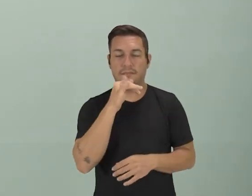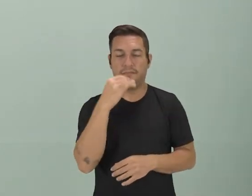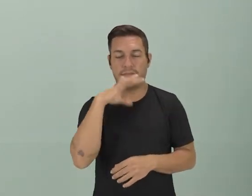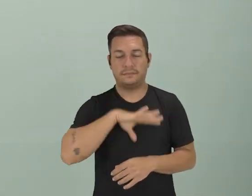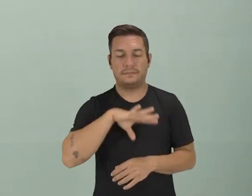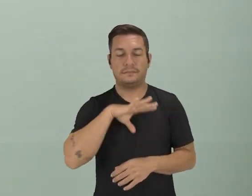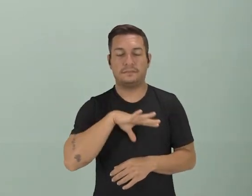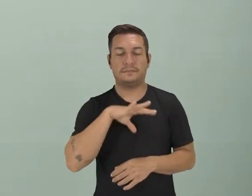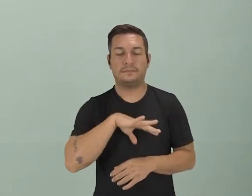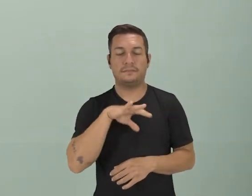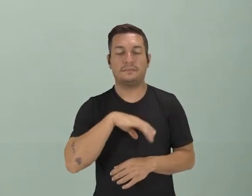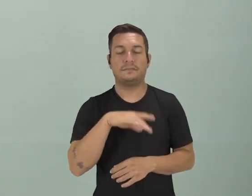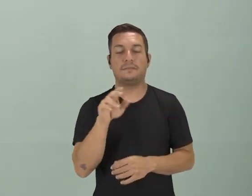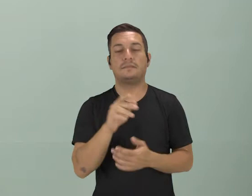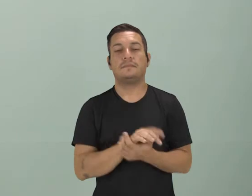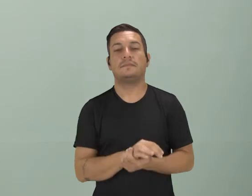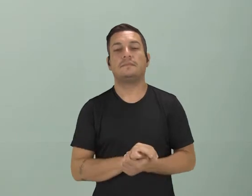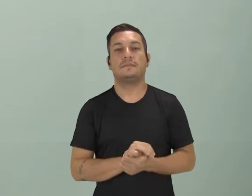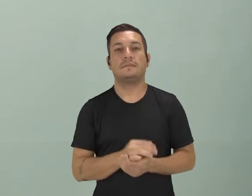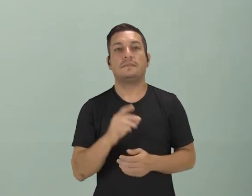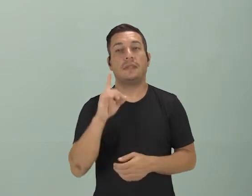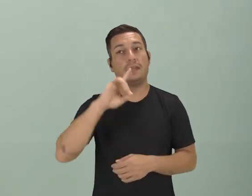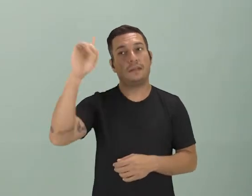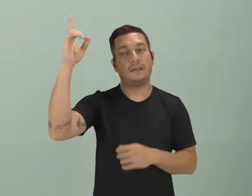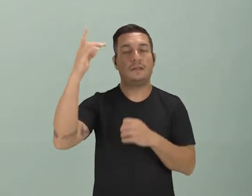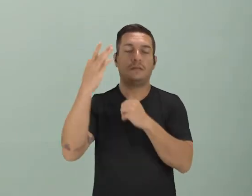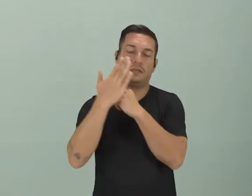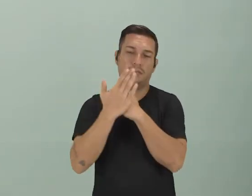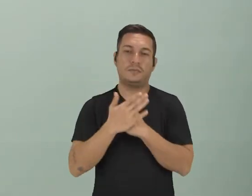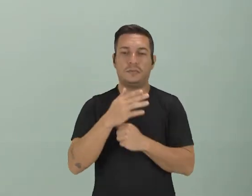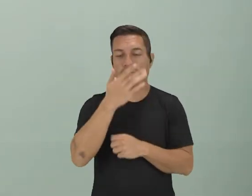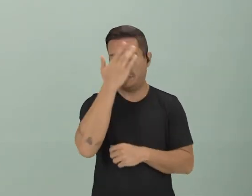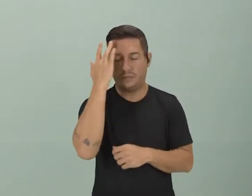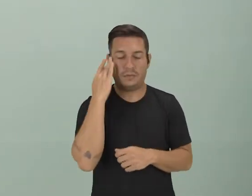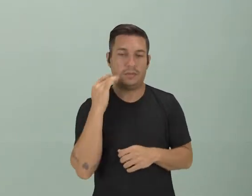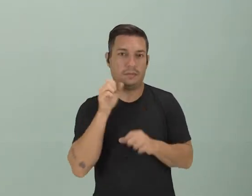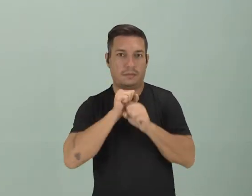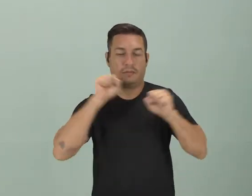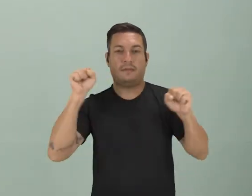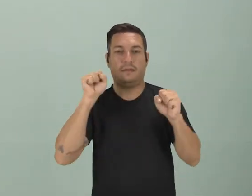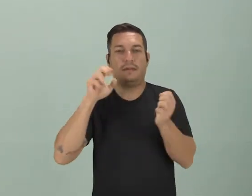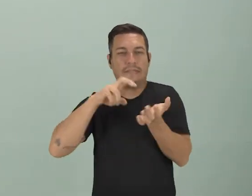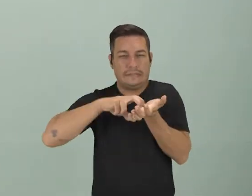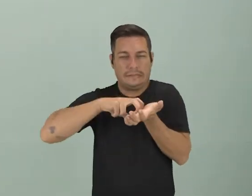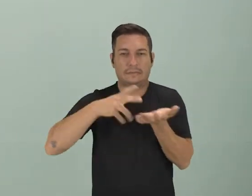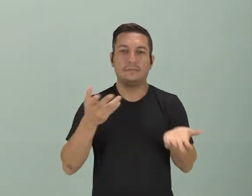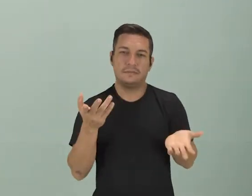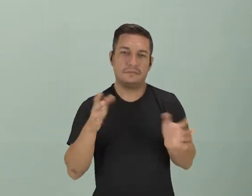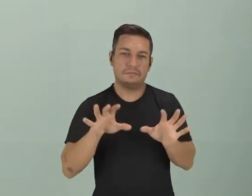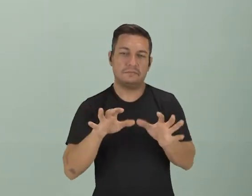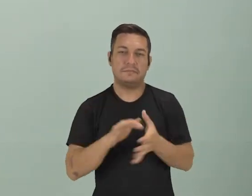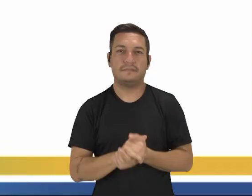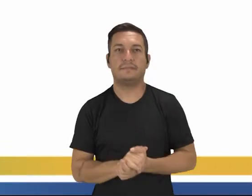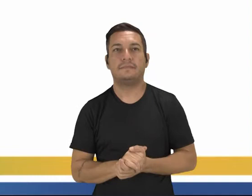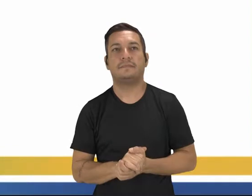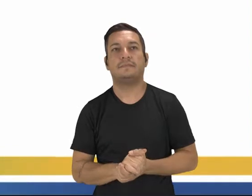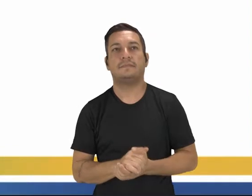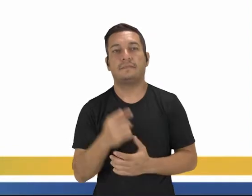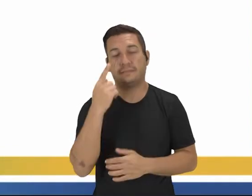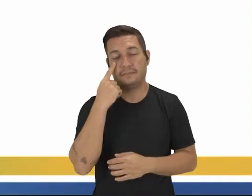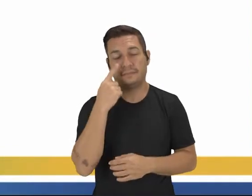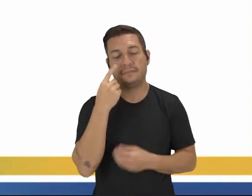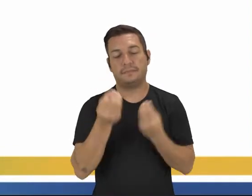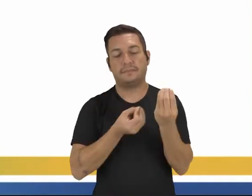língua portuguesa nós dizemos Deus ajuda quem madruga, algo assim, certo? Bom, vamos ver um